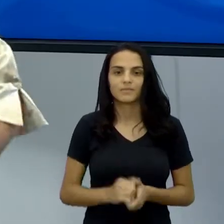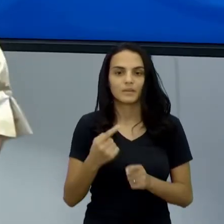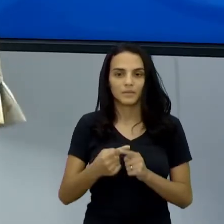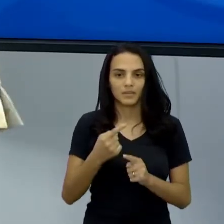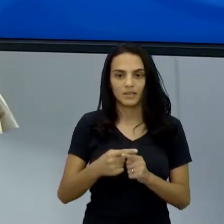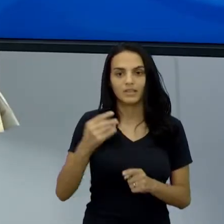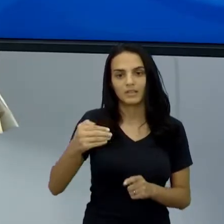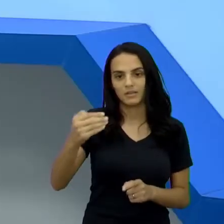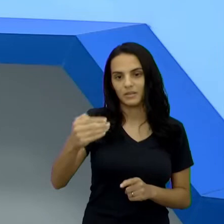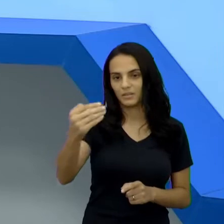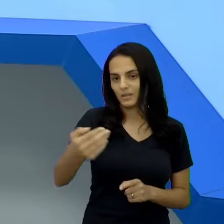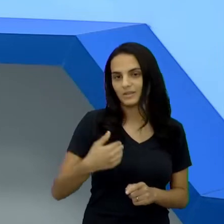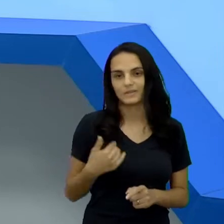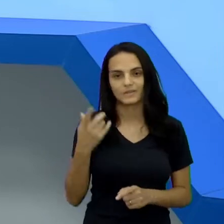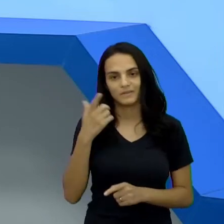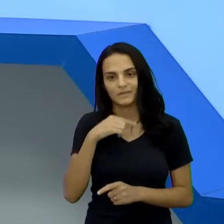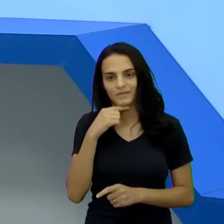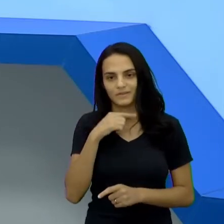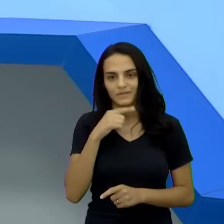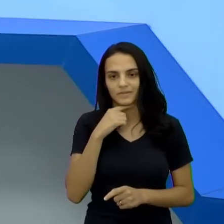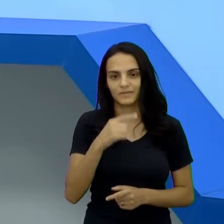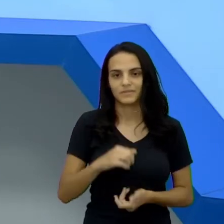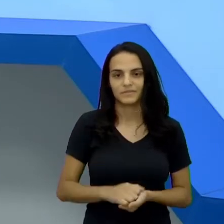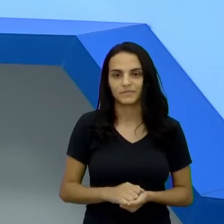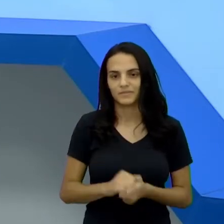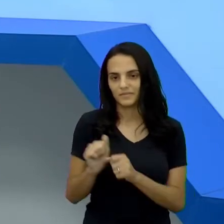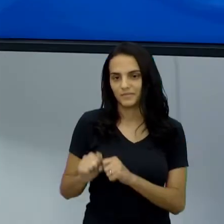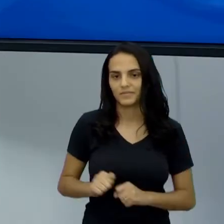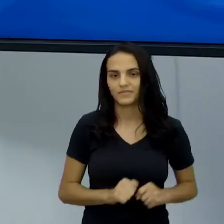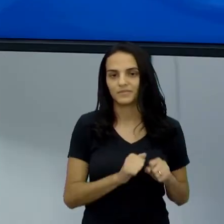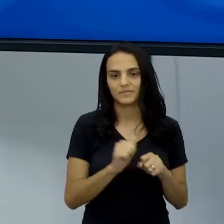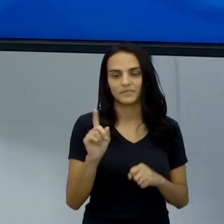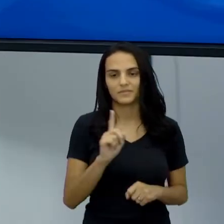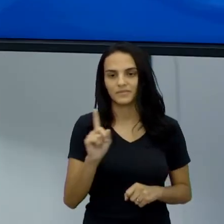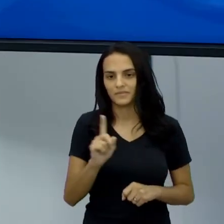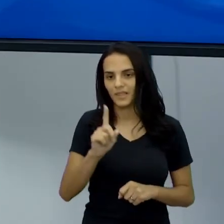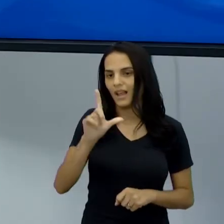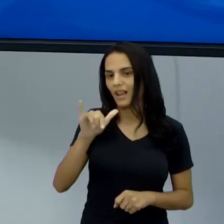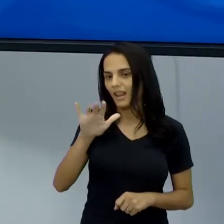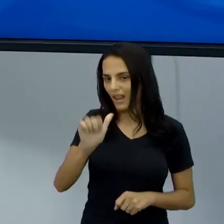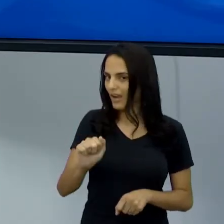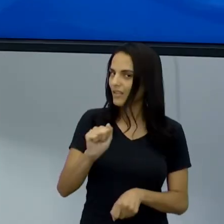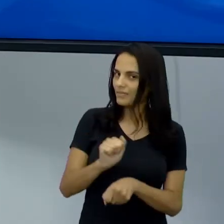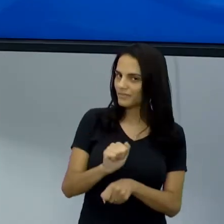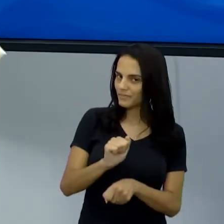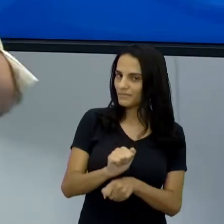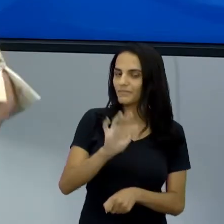mais tarde não vai rolar. Depois você vai ficar em um nojo e não vai mais dar autógrafo. Leila, me aguarde, Leila.